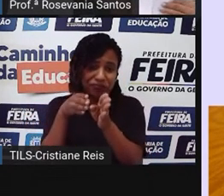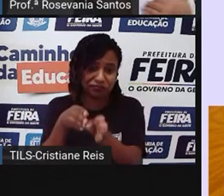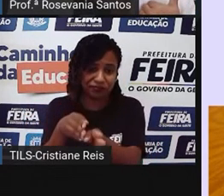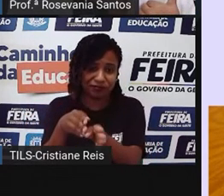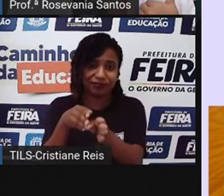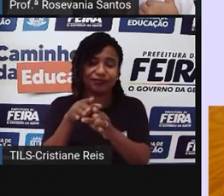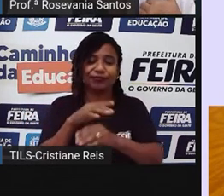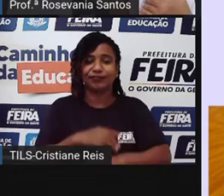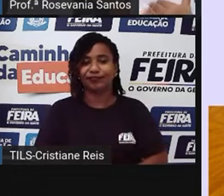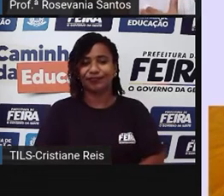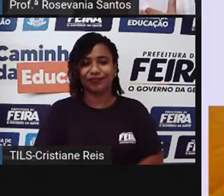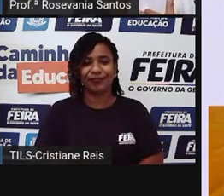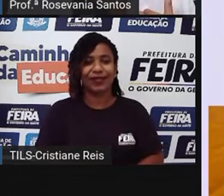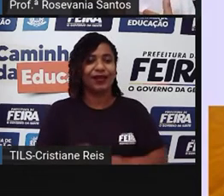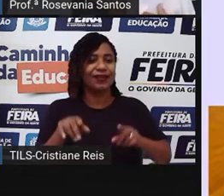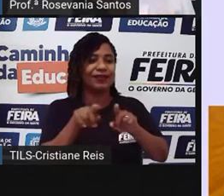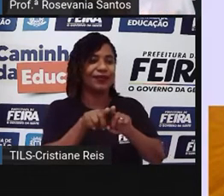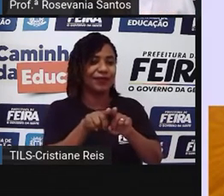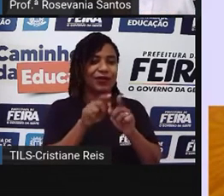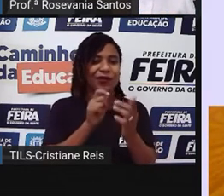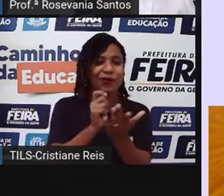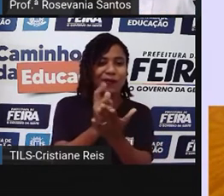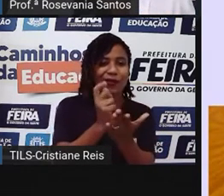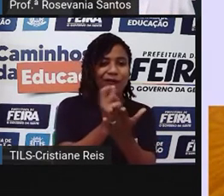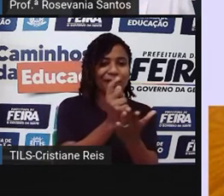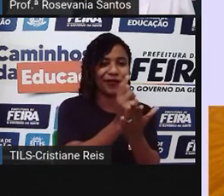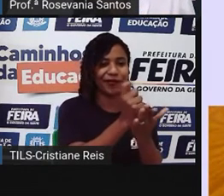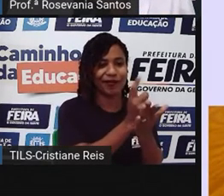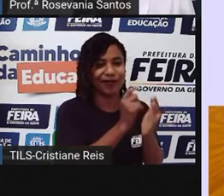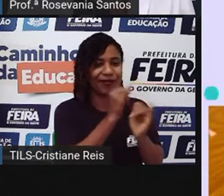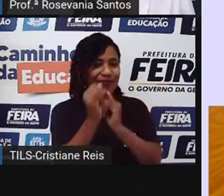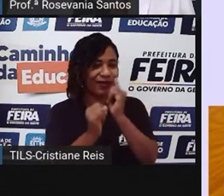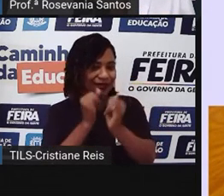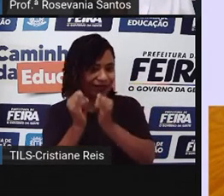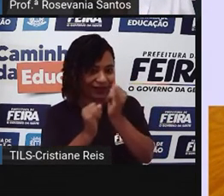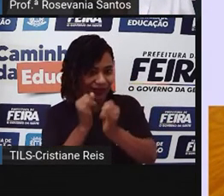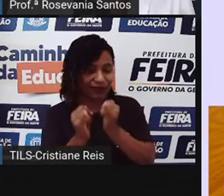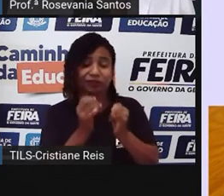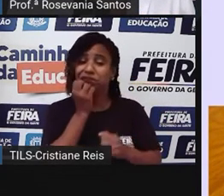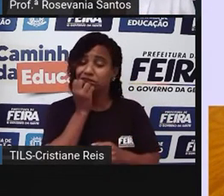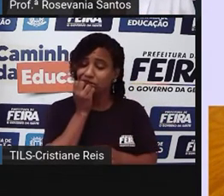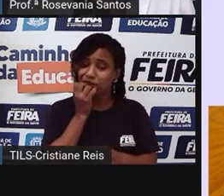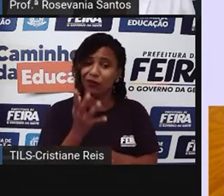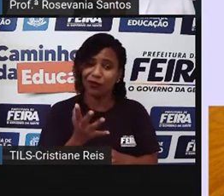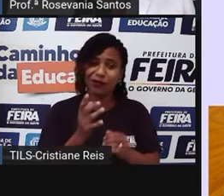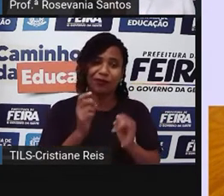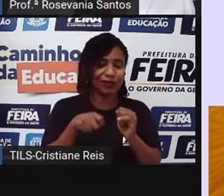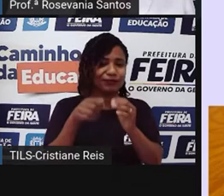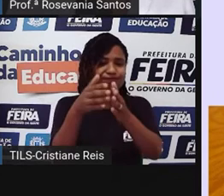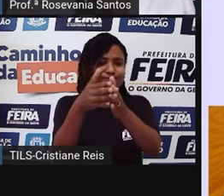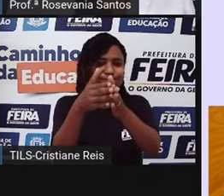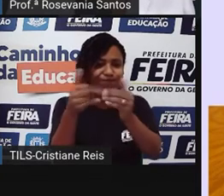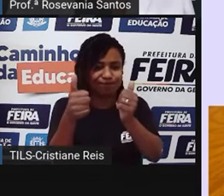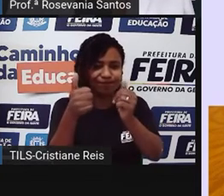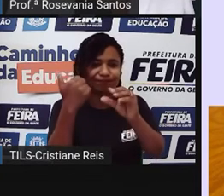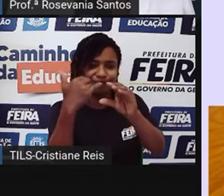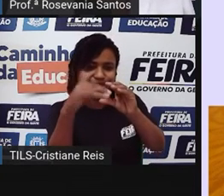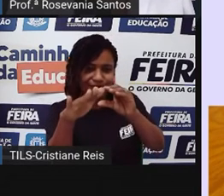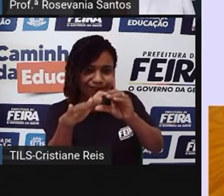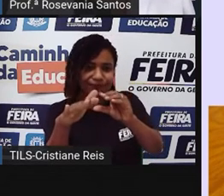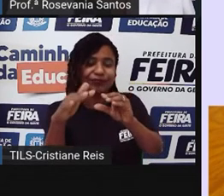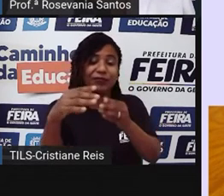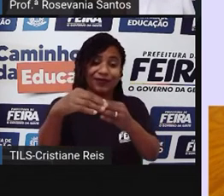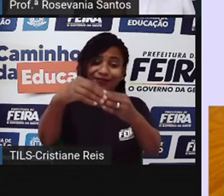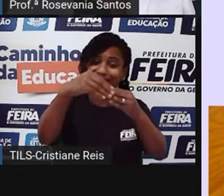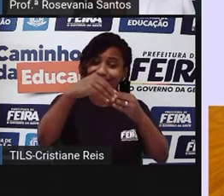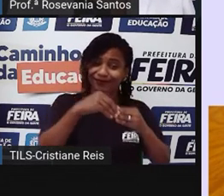agora, isso ficou bem evidente. Mas, em compensação, quanto mais eu consumo aqui, mais eu vou exigir da indústria, e a